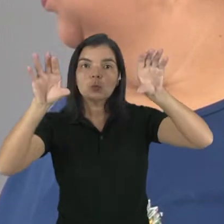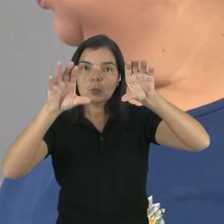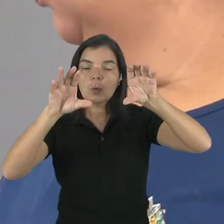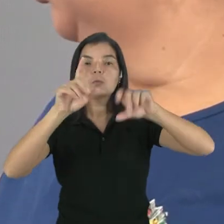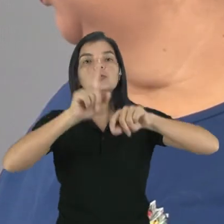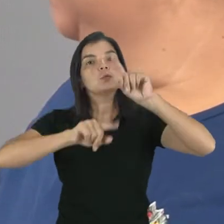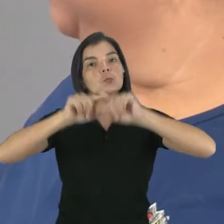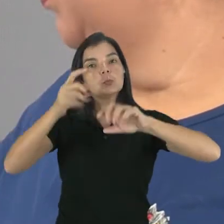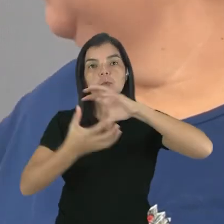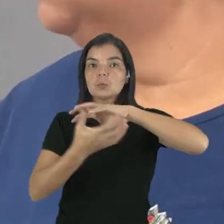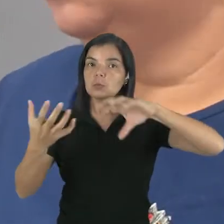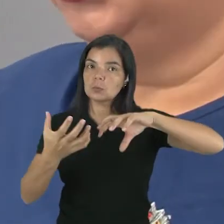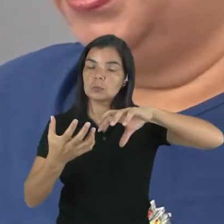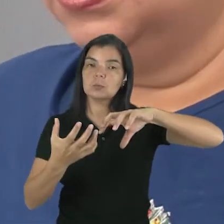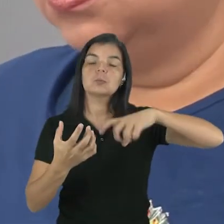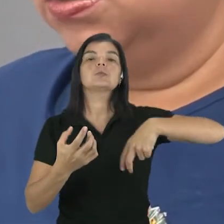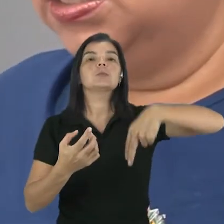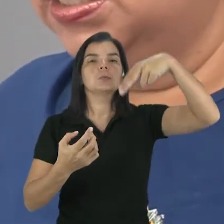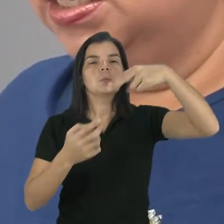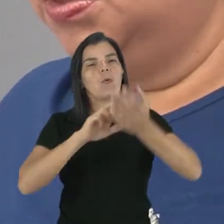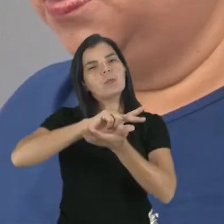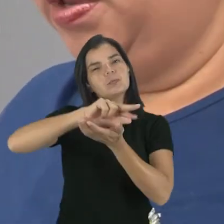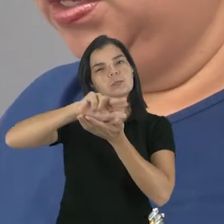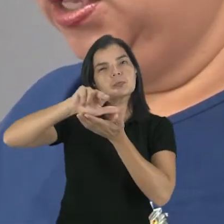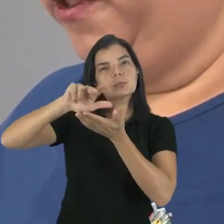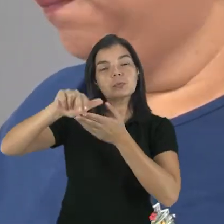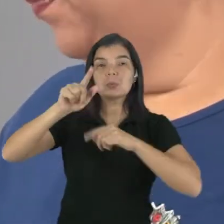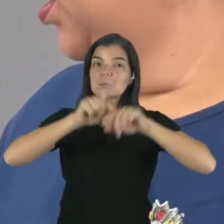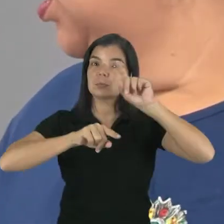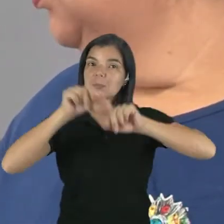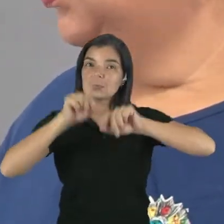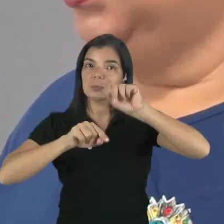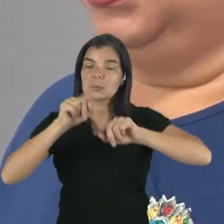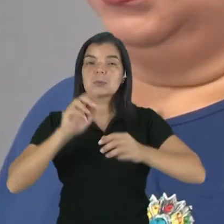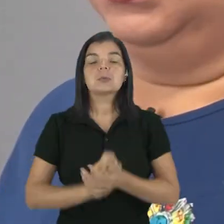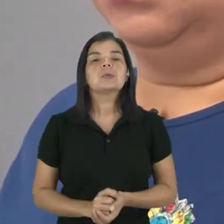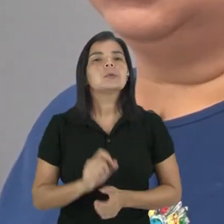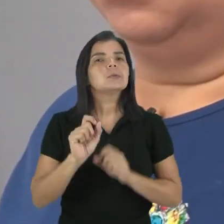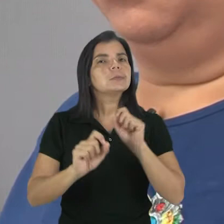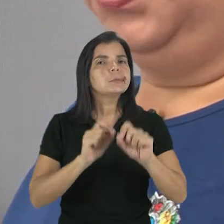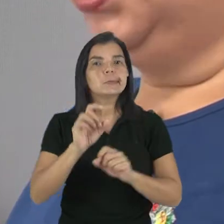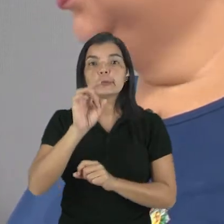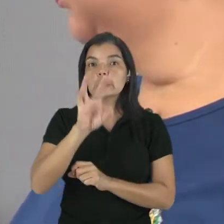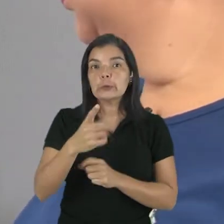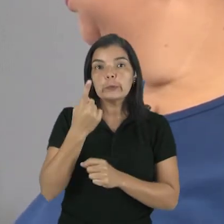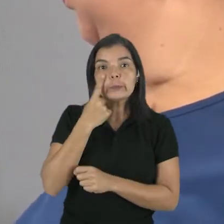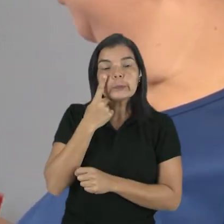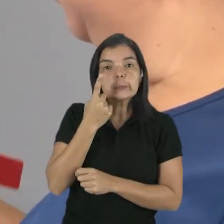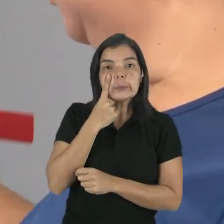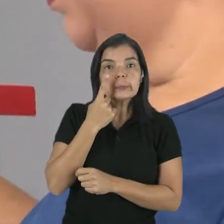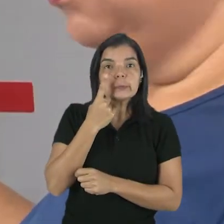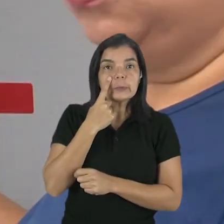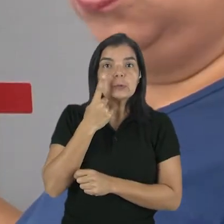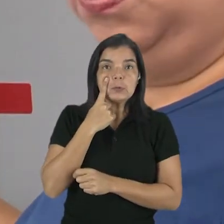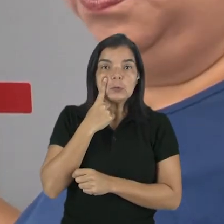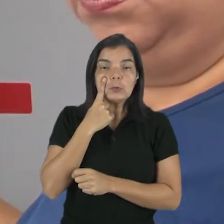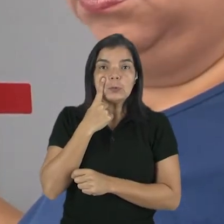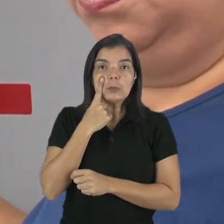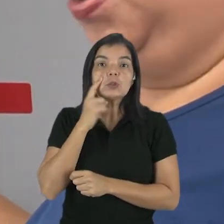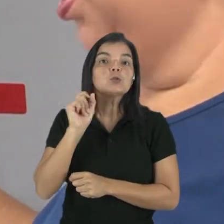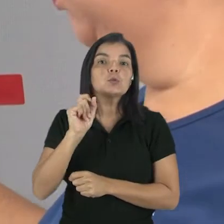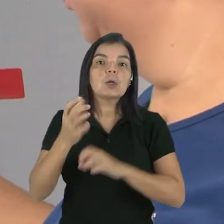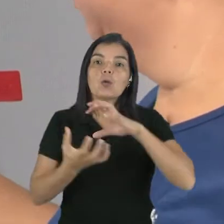norte. Nós temos várias constelações nesse hemisfério aqui, que não são vistas no hemisfério